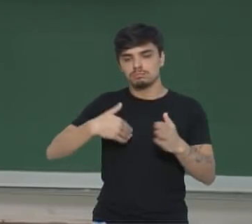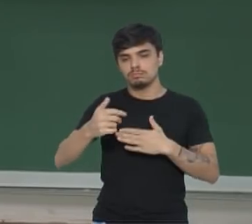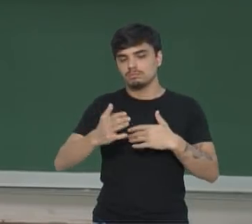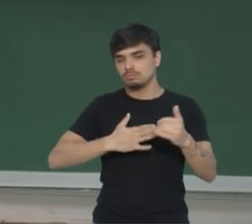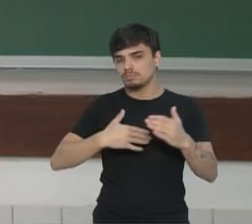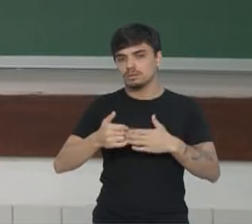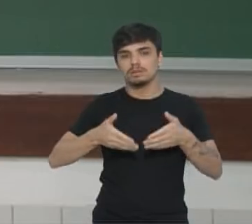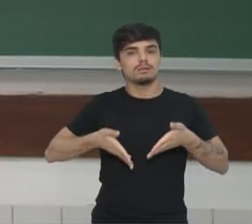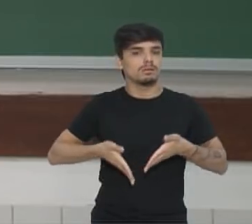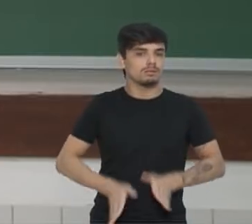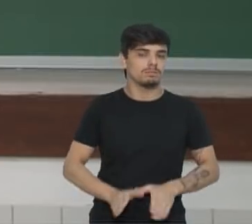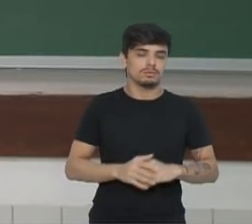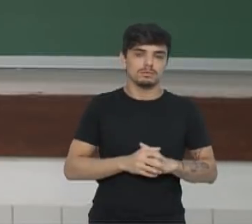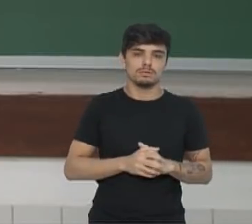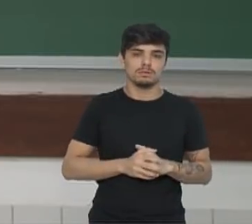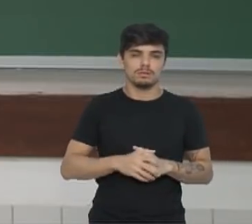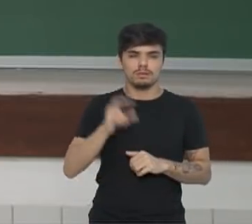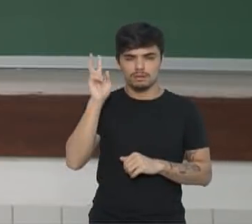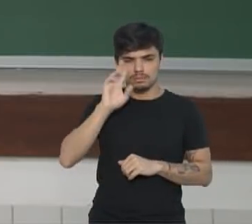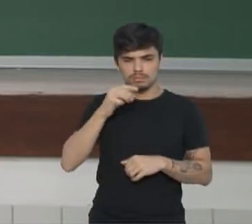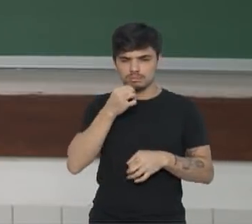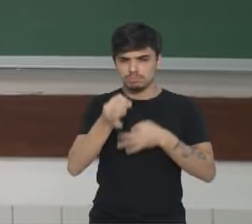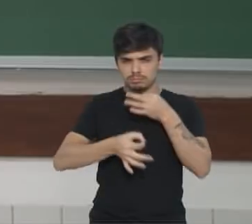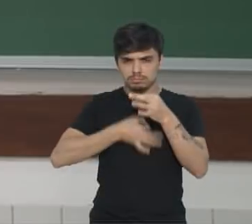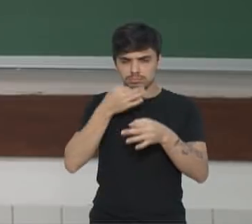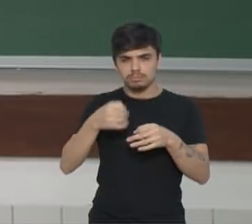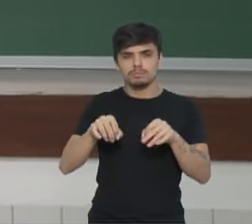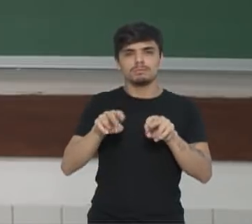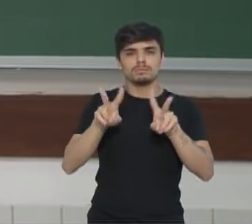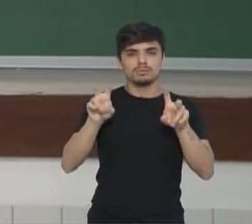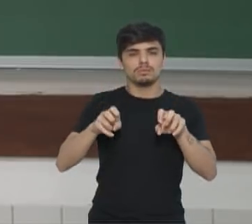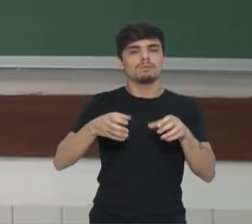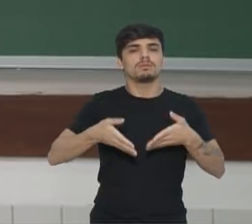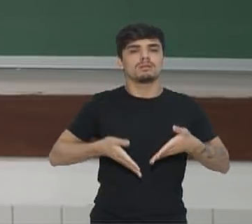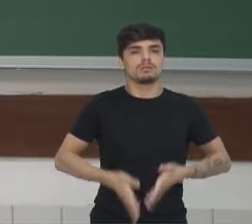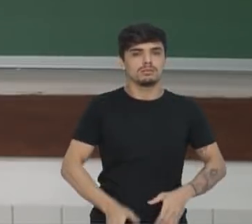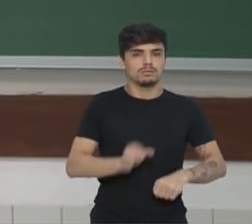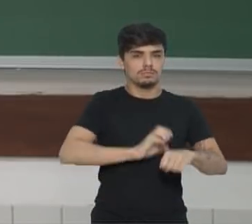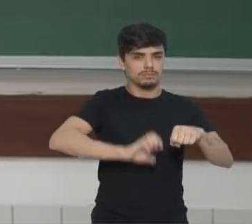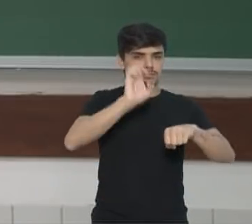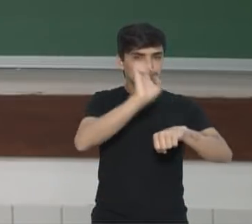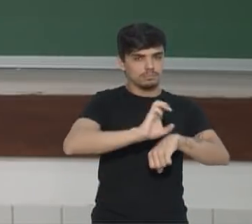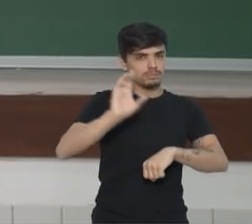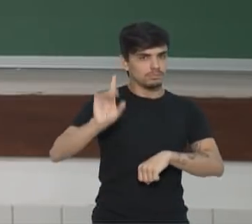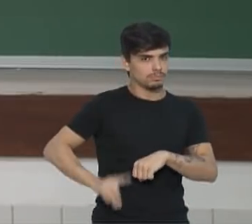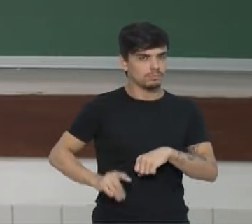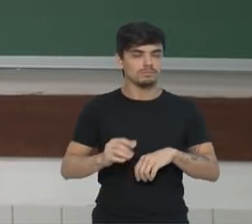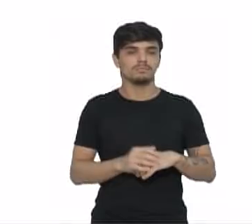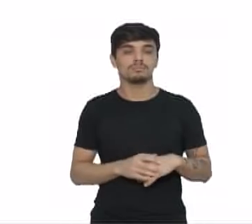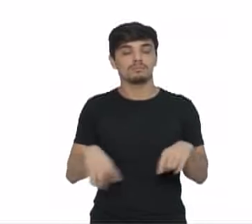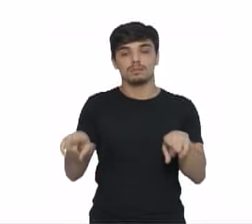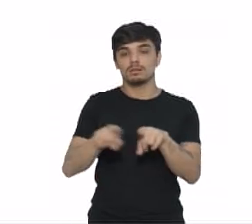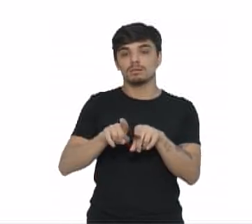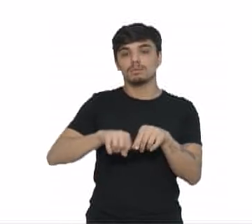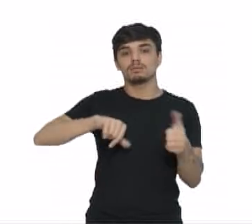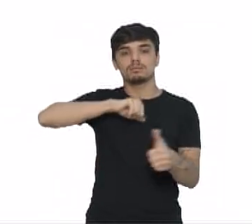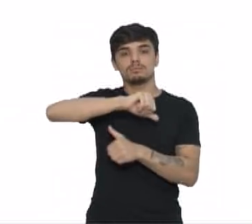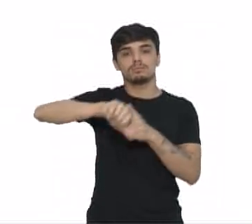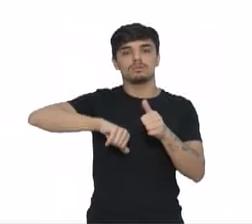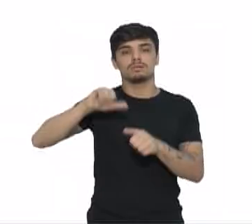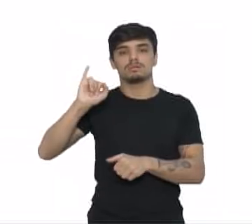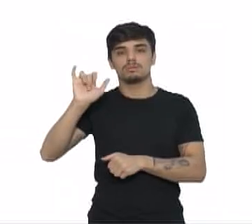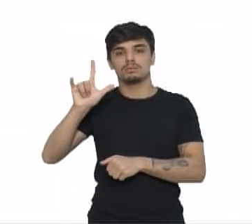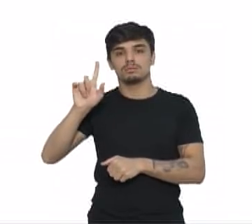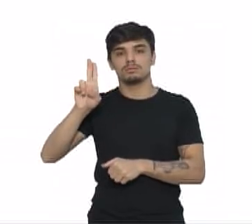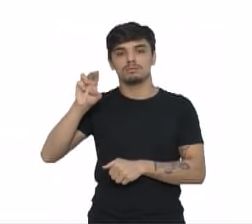nascimento. Lembra dessa velha discussão do Estado de Nascimento com o Estado de Direito. E as mudanças iluministas